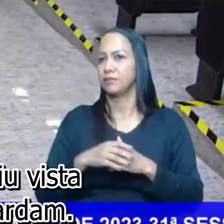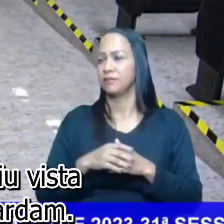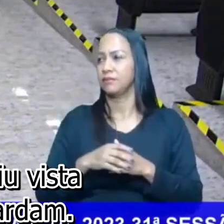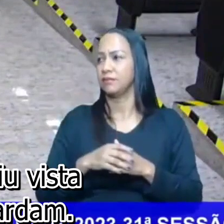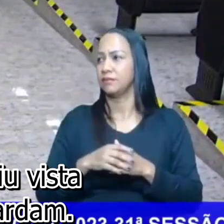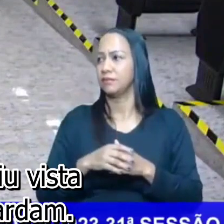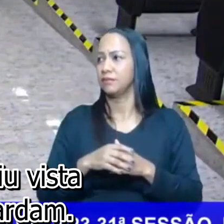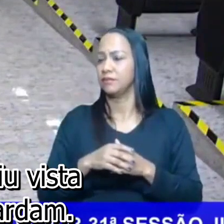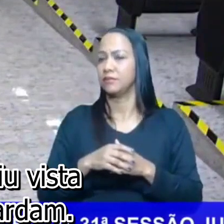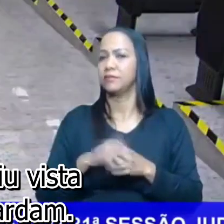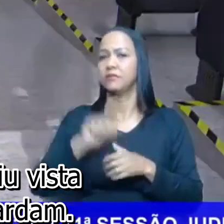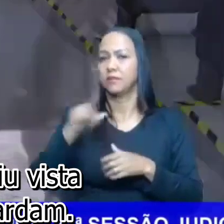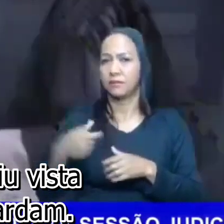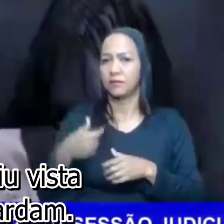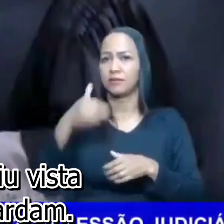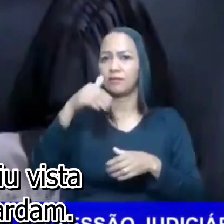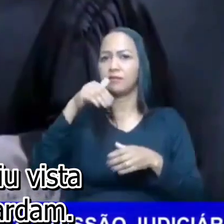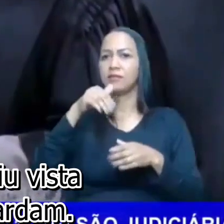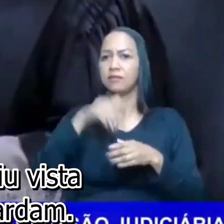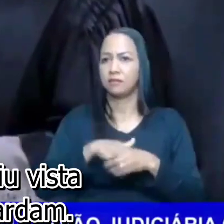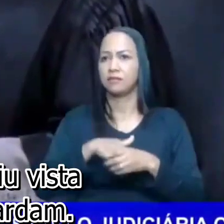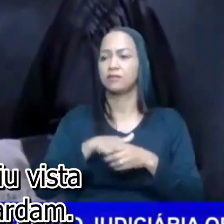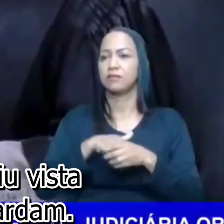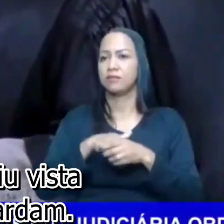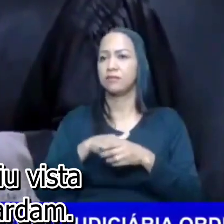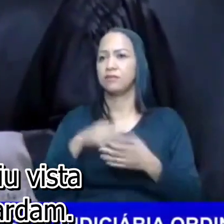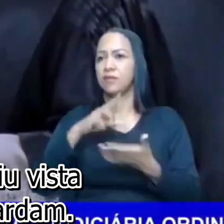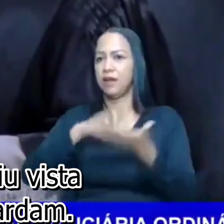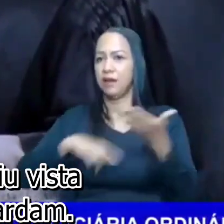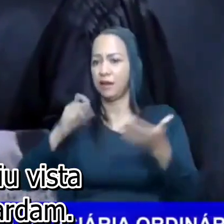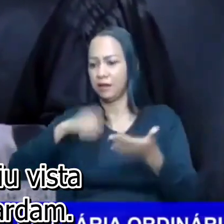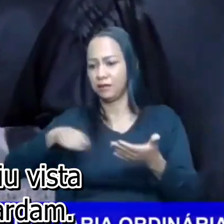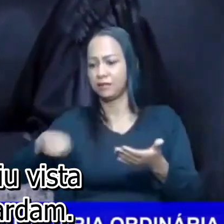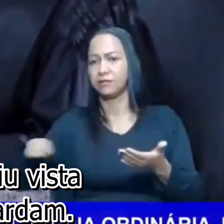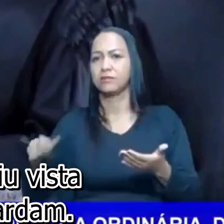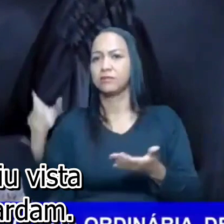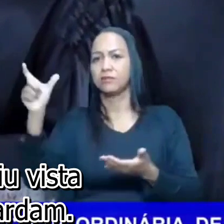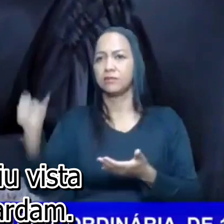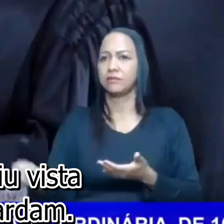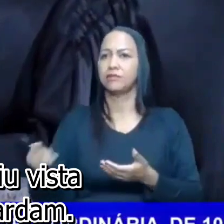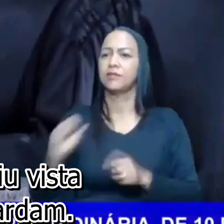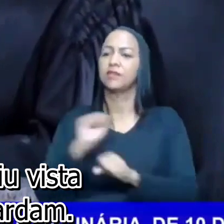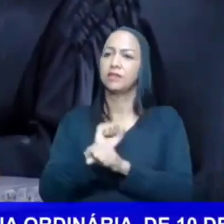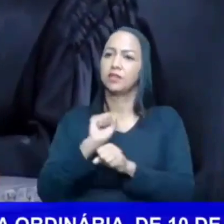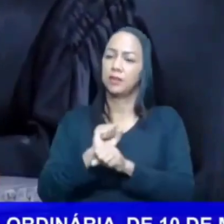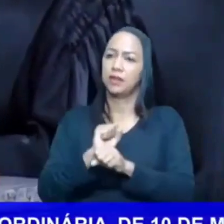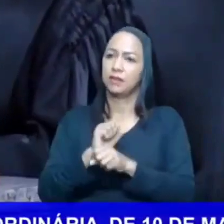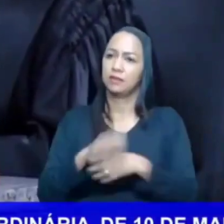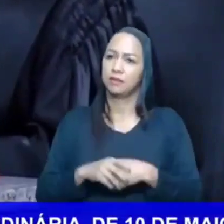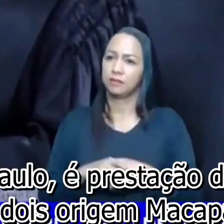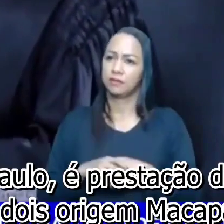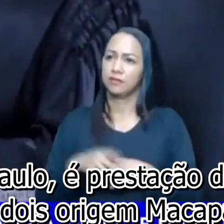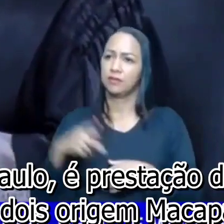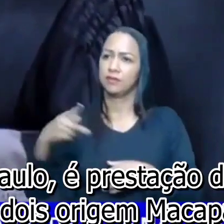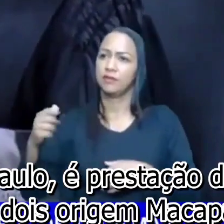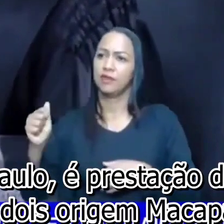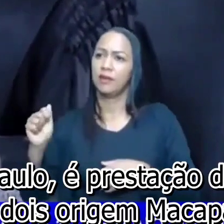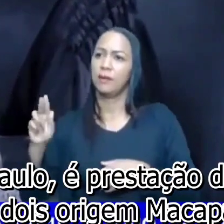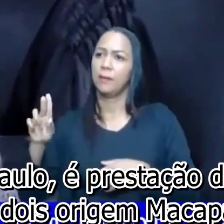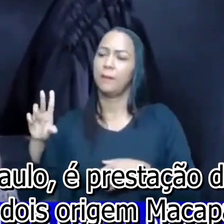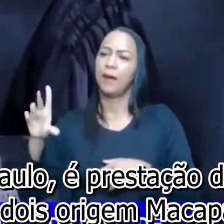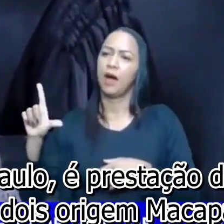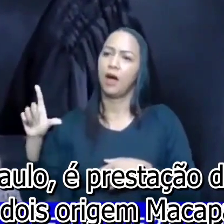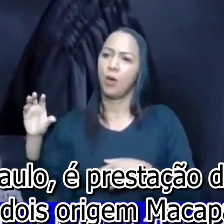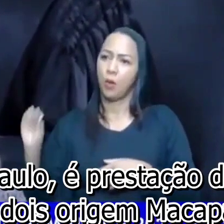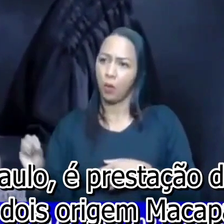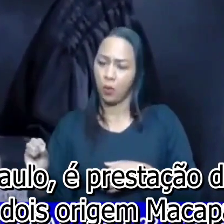o voto da relatora, pediu vista o juiz Orlando Vasconcelos, os demais aguardam. Vamos, doutor Paulo Madeira, agora o item